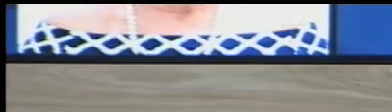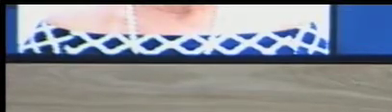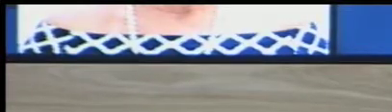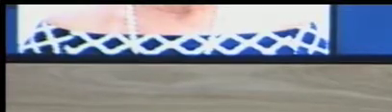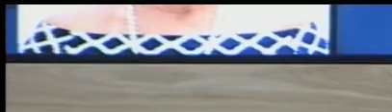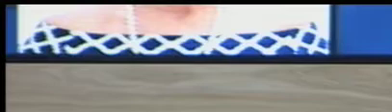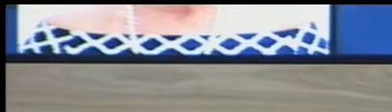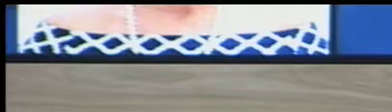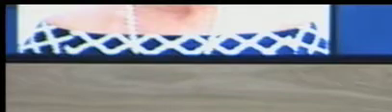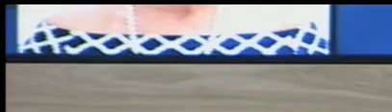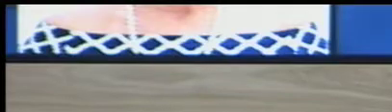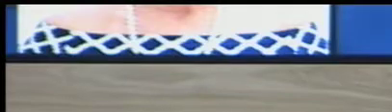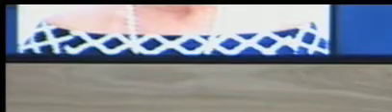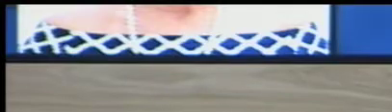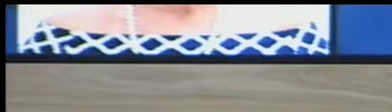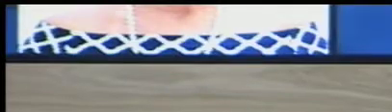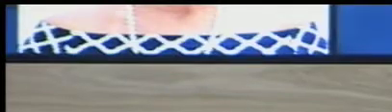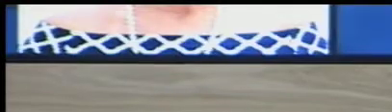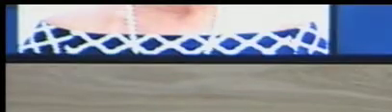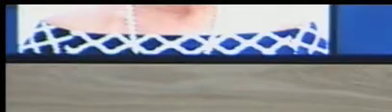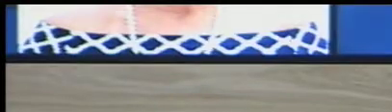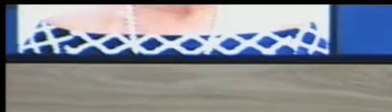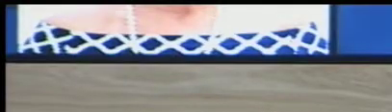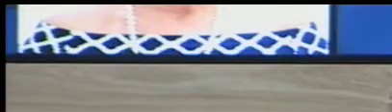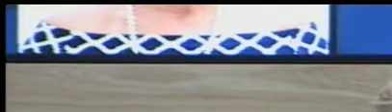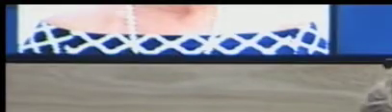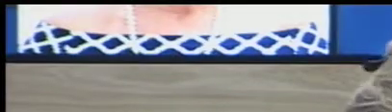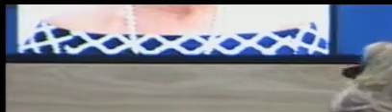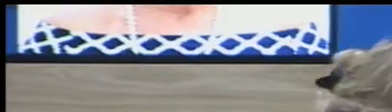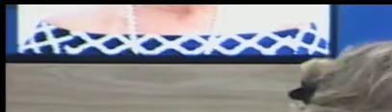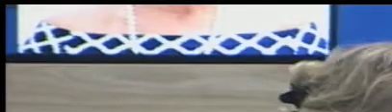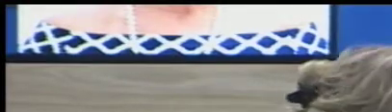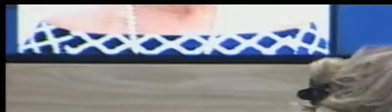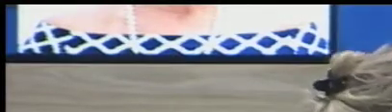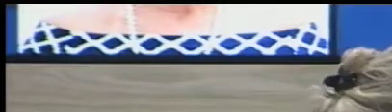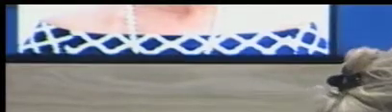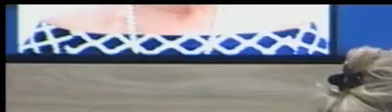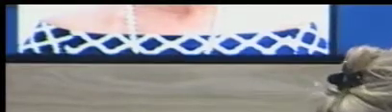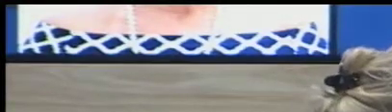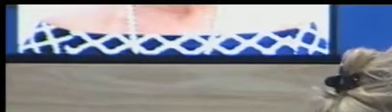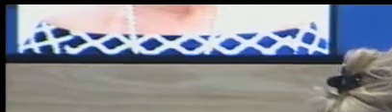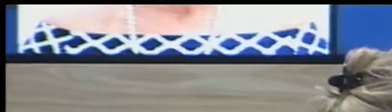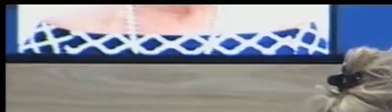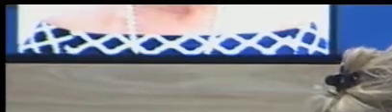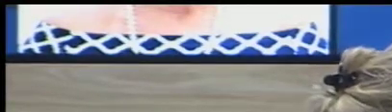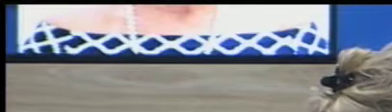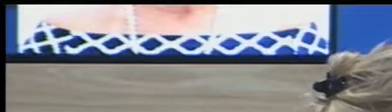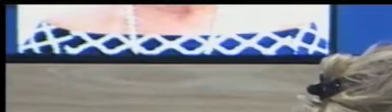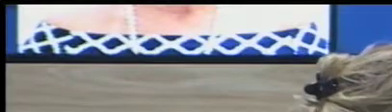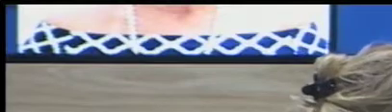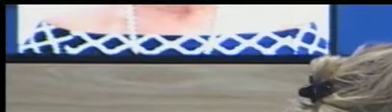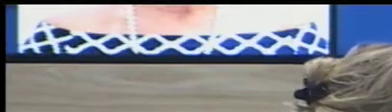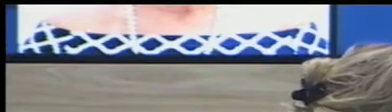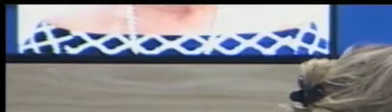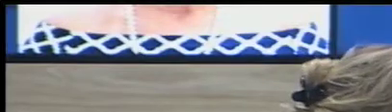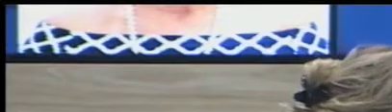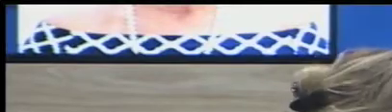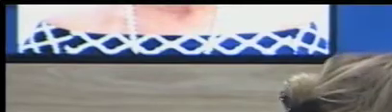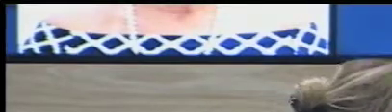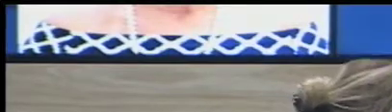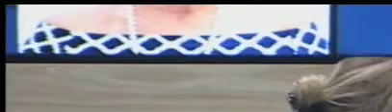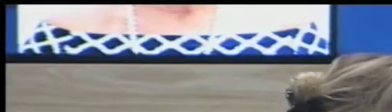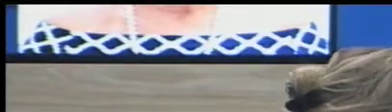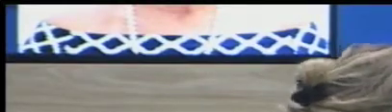casos devem ir. Esses casos têm que ser atendidos exatamente nos locais onde